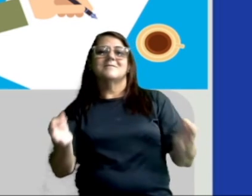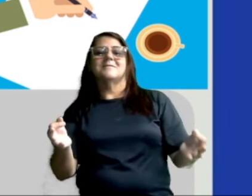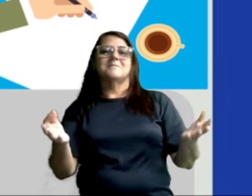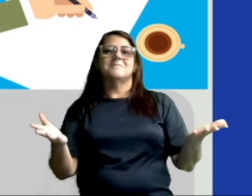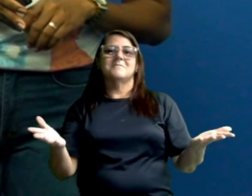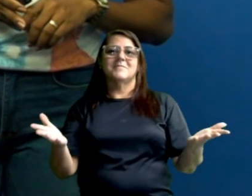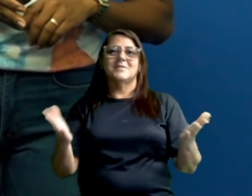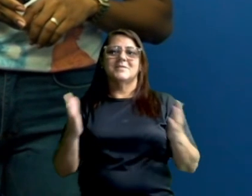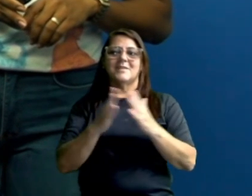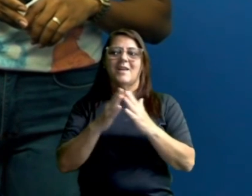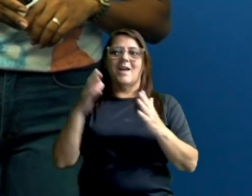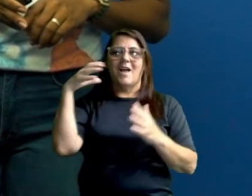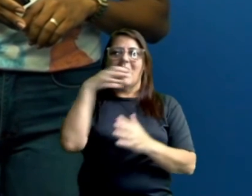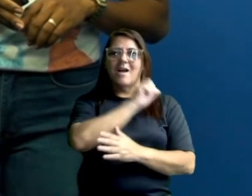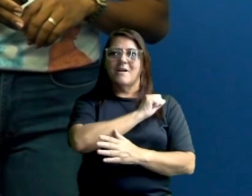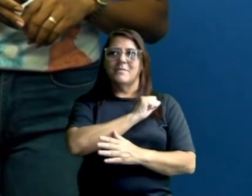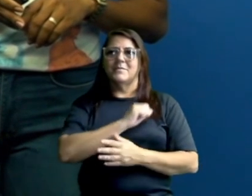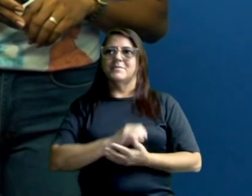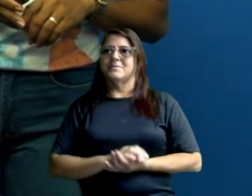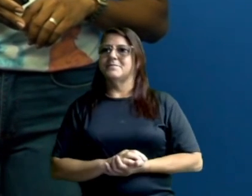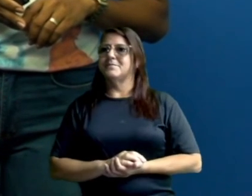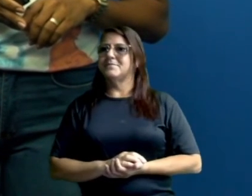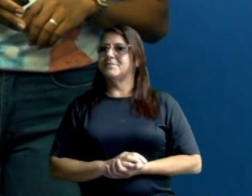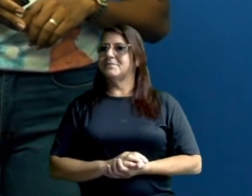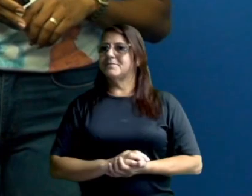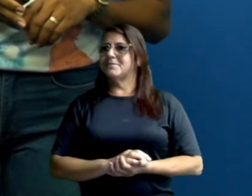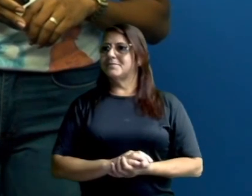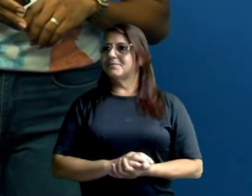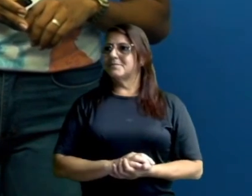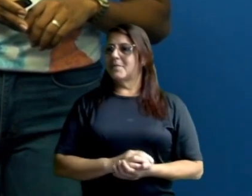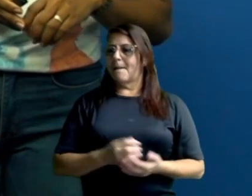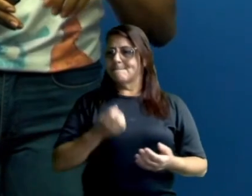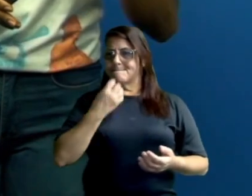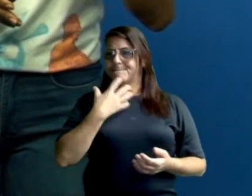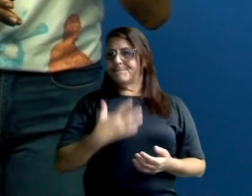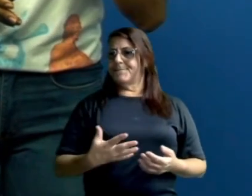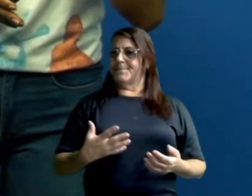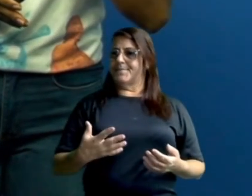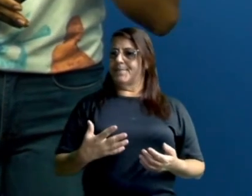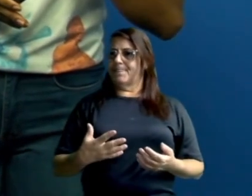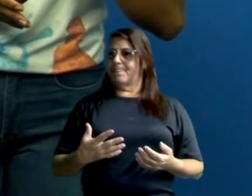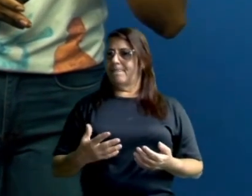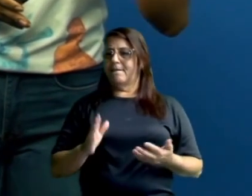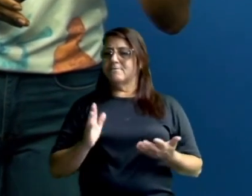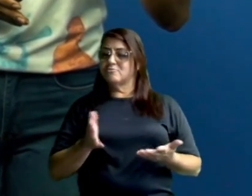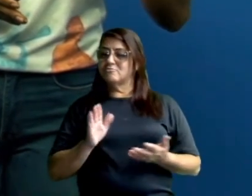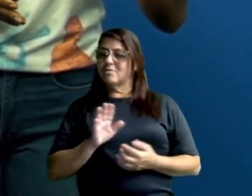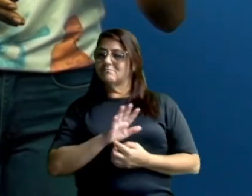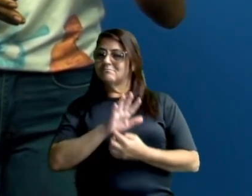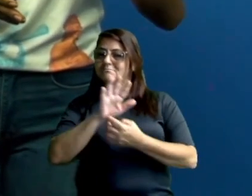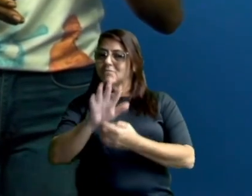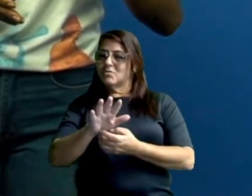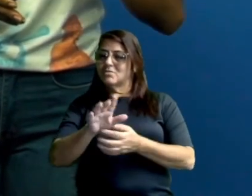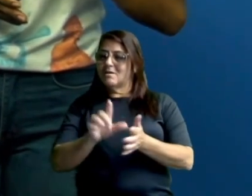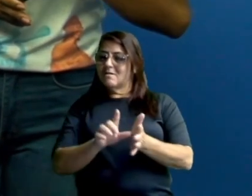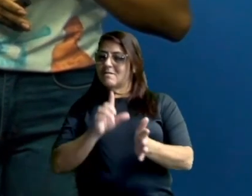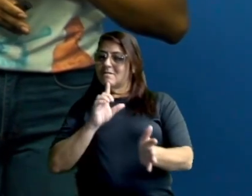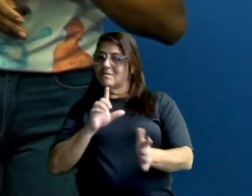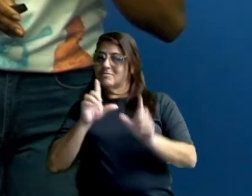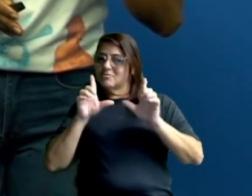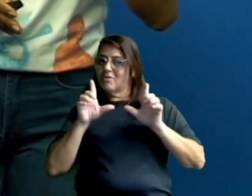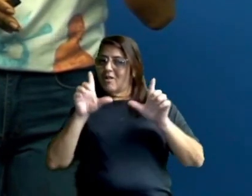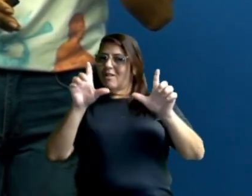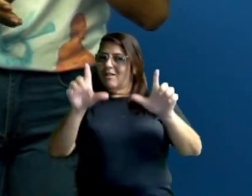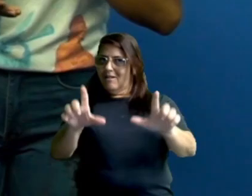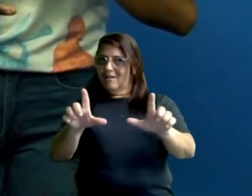vocês consigam aí em casa. Não é isso? Bom, a dica já foi dada bem antes de colocar na tela,